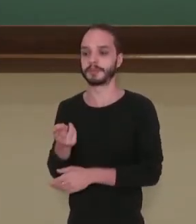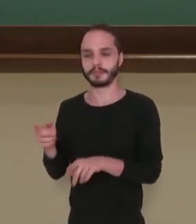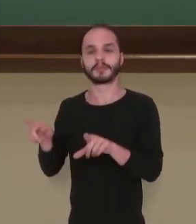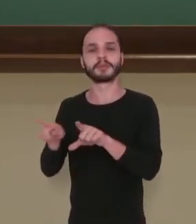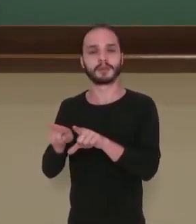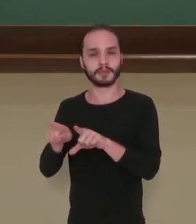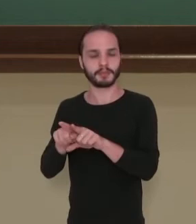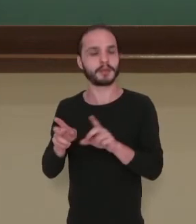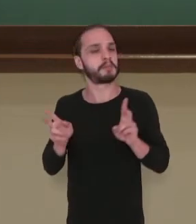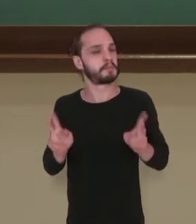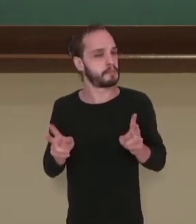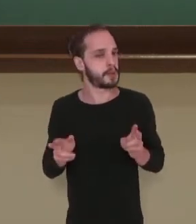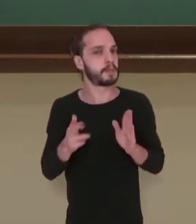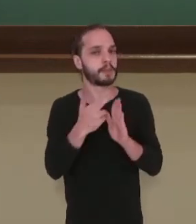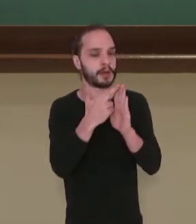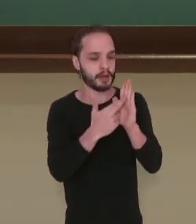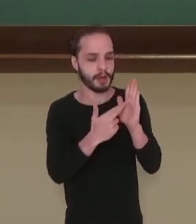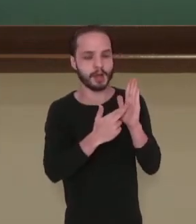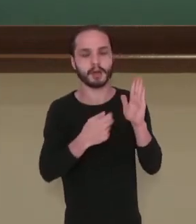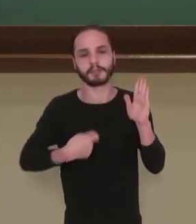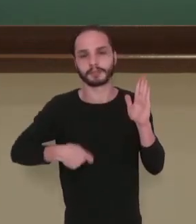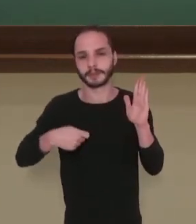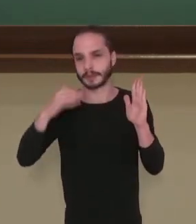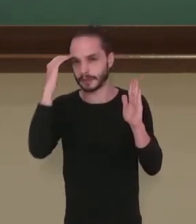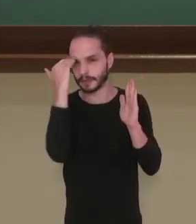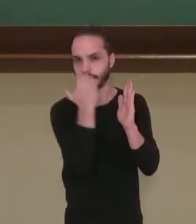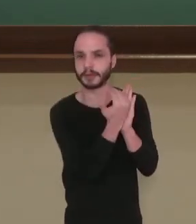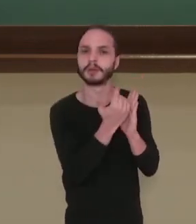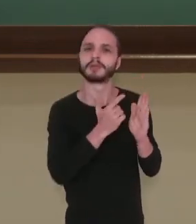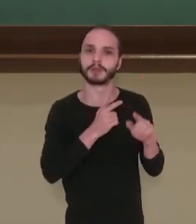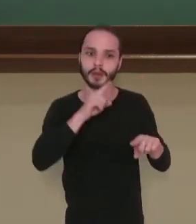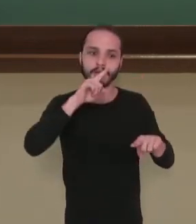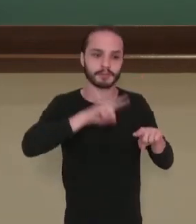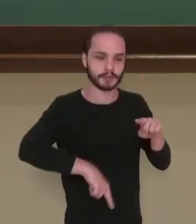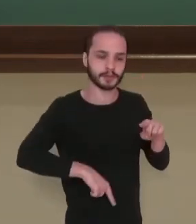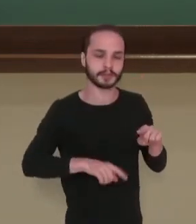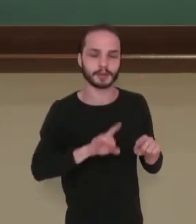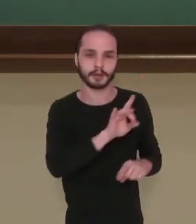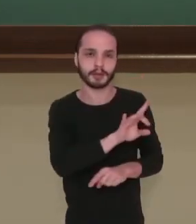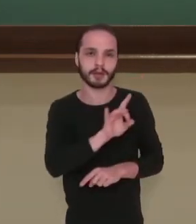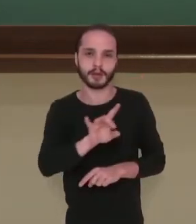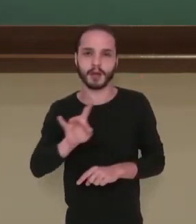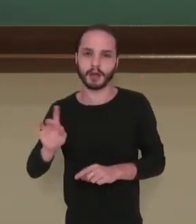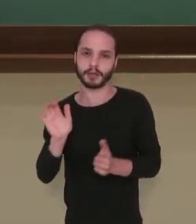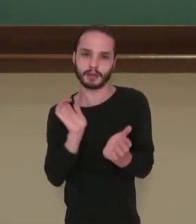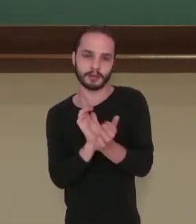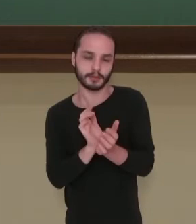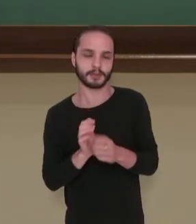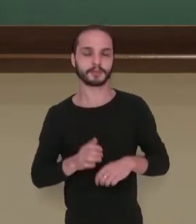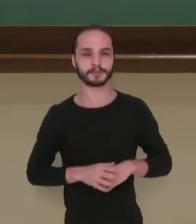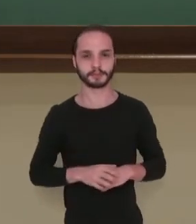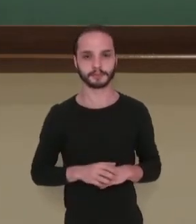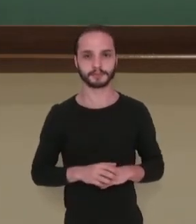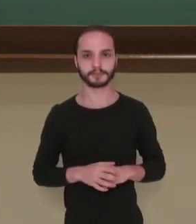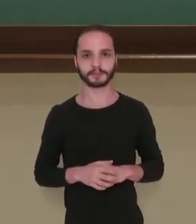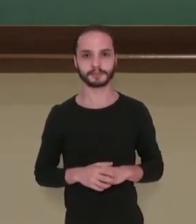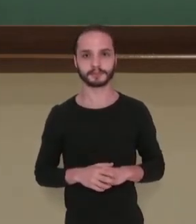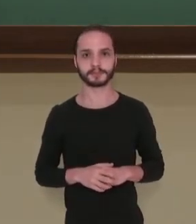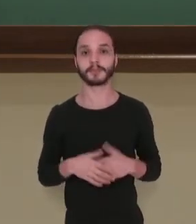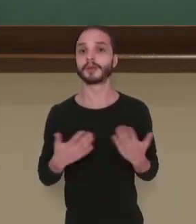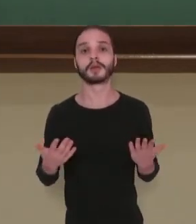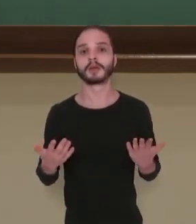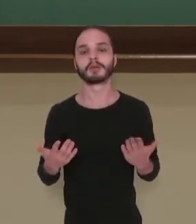dessas mesmas regras, tendo proibições também de acordo com a sua categoria profissional. Certo? E